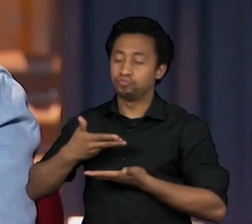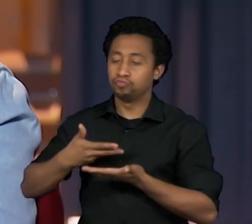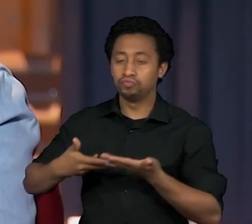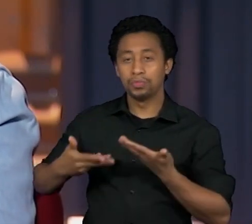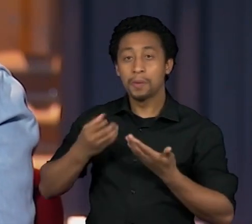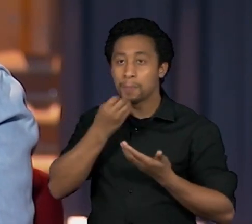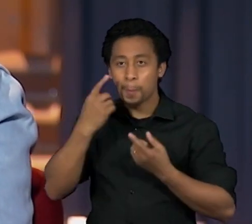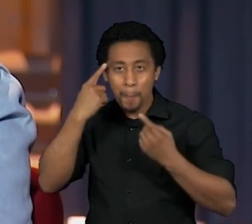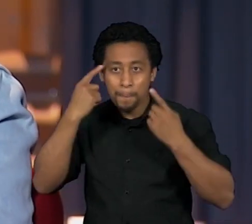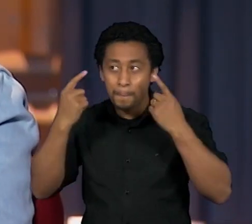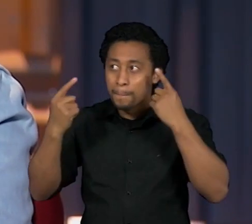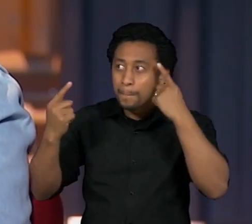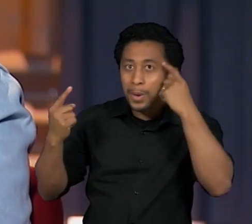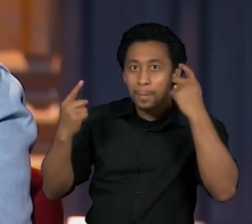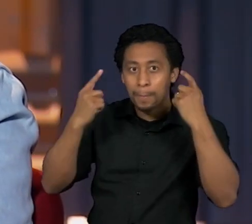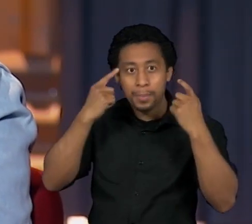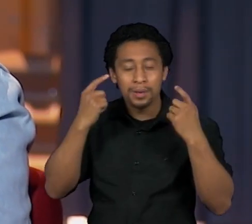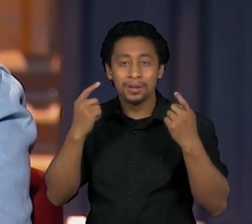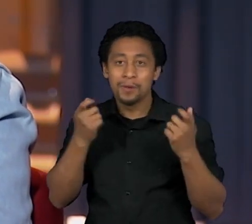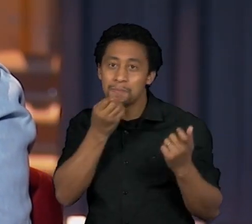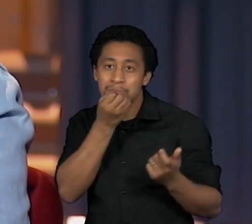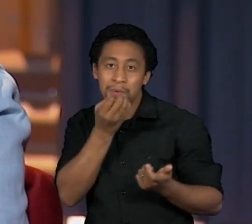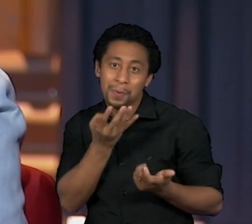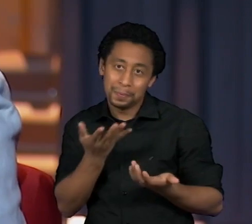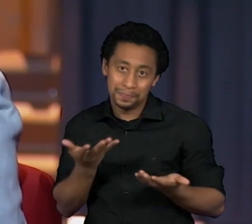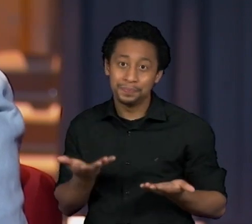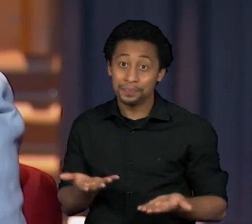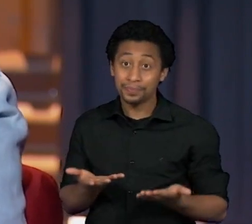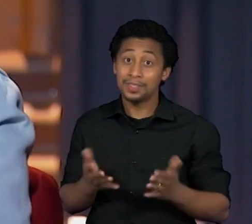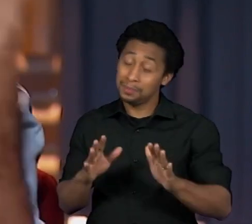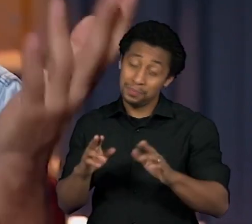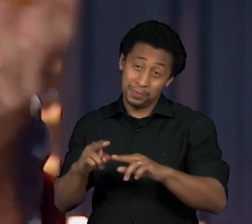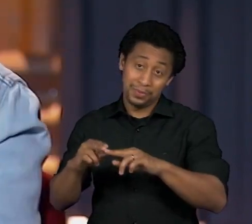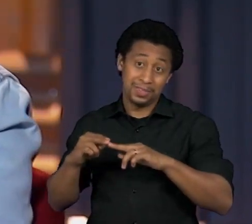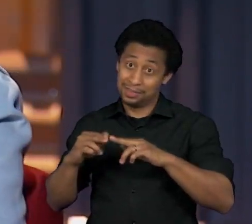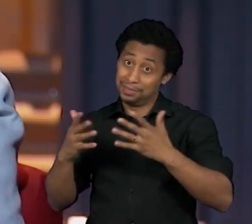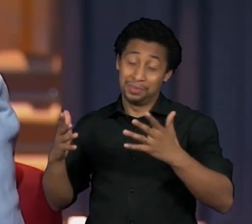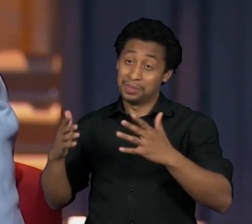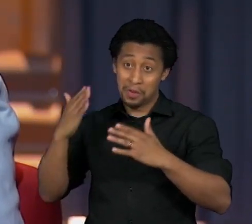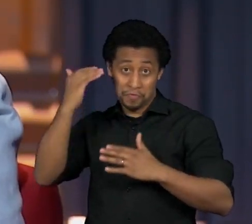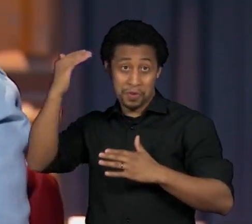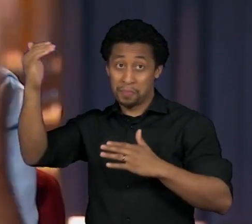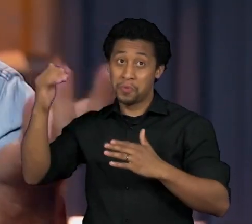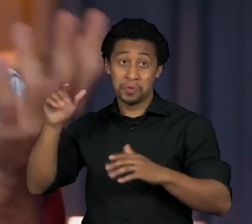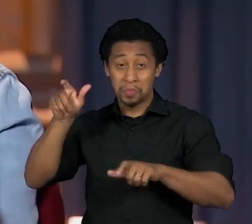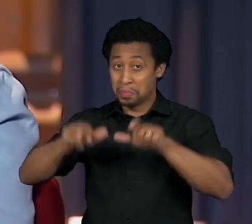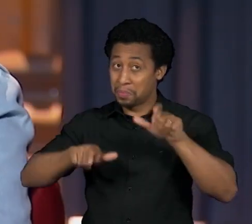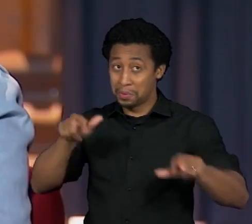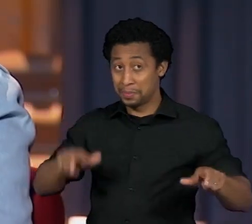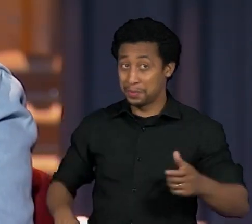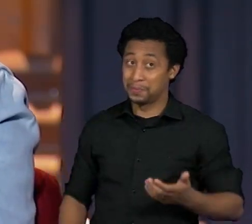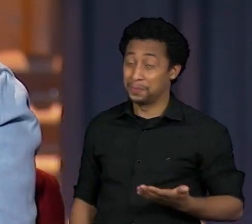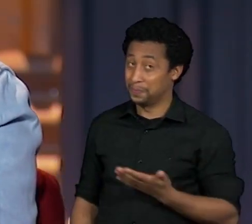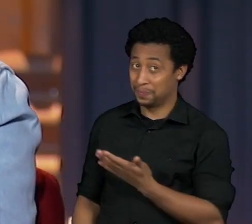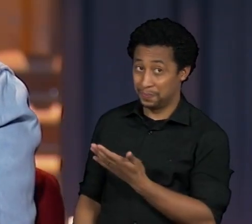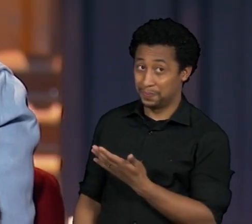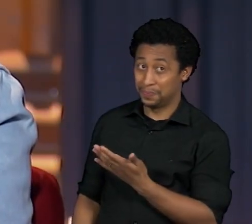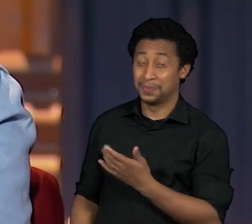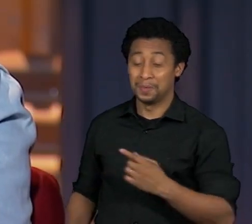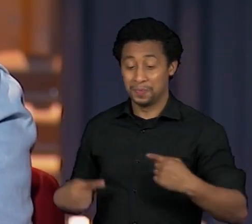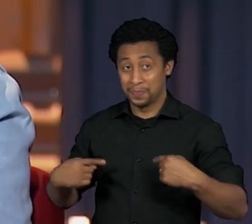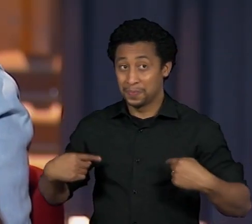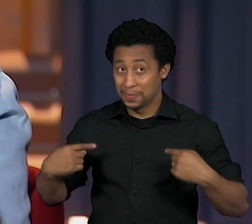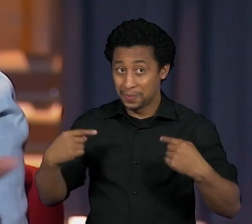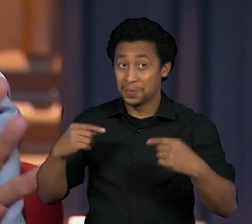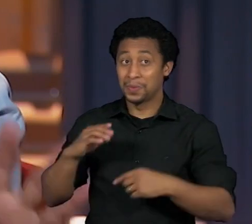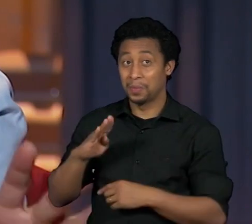muito bom para a criatividade. Não é à toa, né, que do Miles Davis à Madonna, sim, do Bob Marley ao Peter Tosh, ao Louis